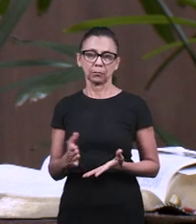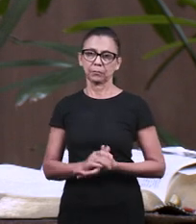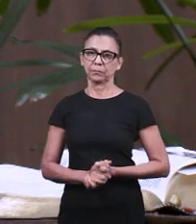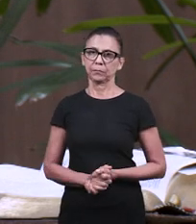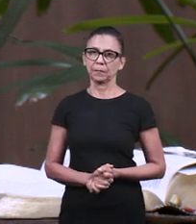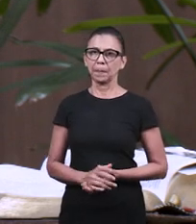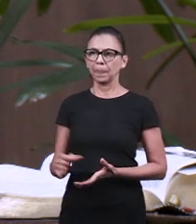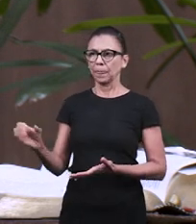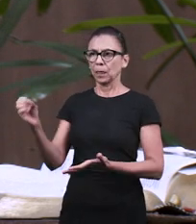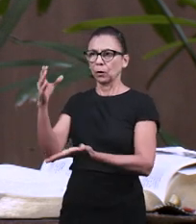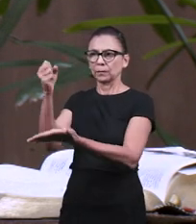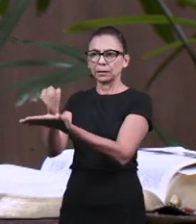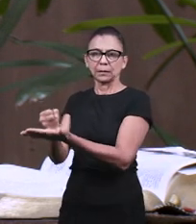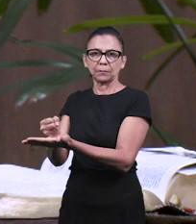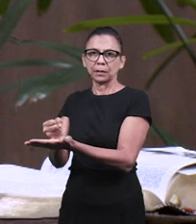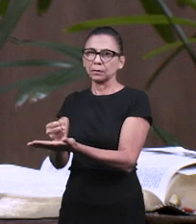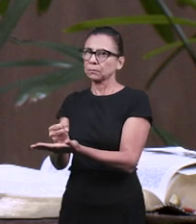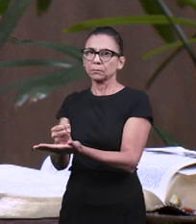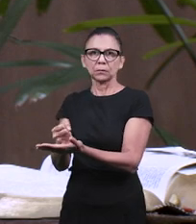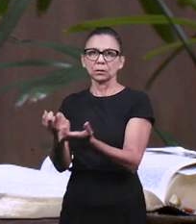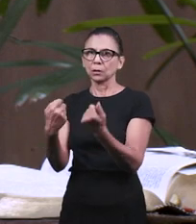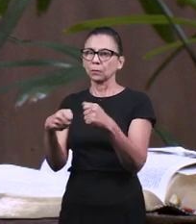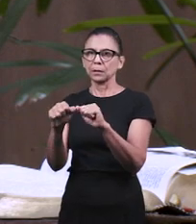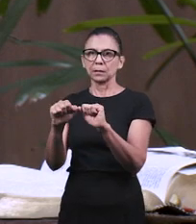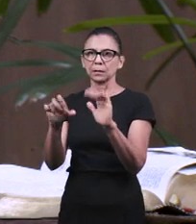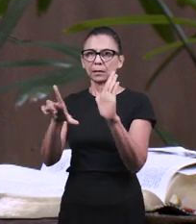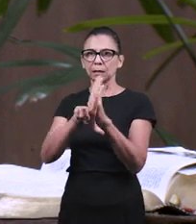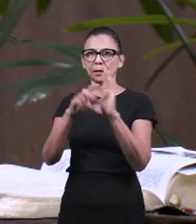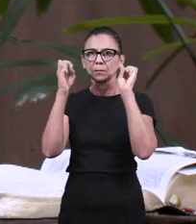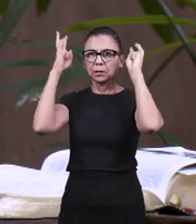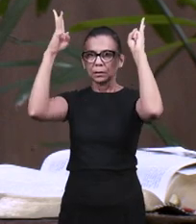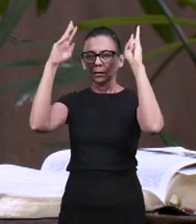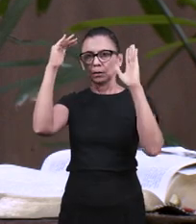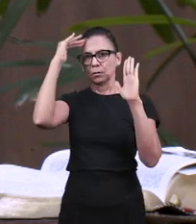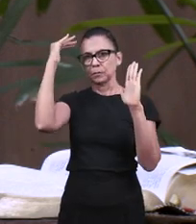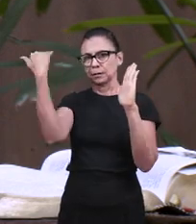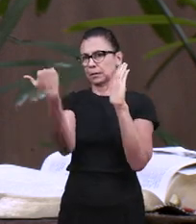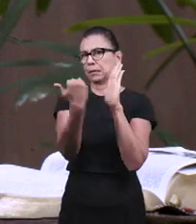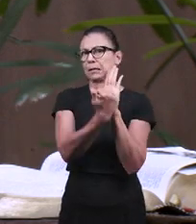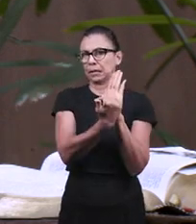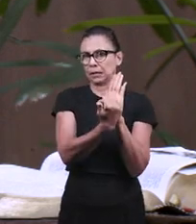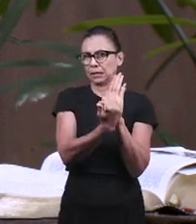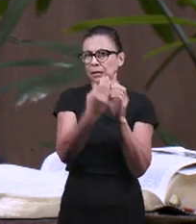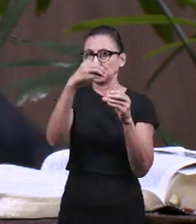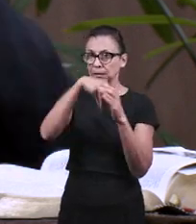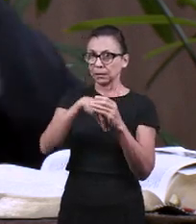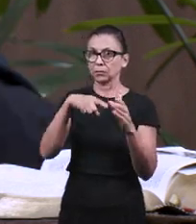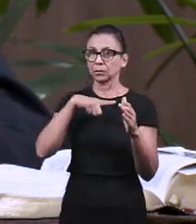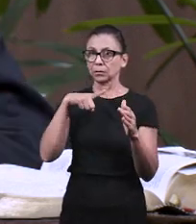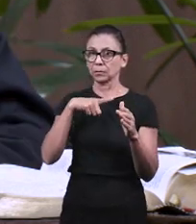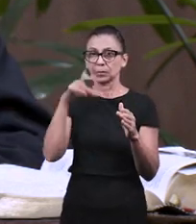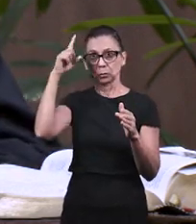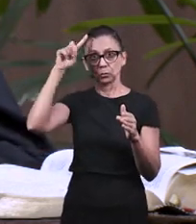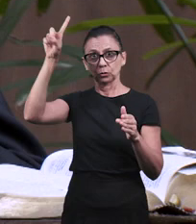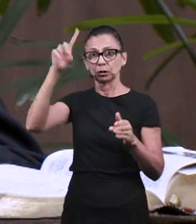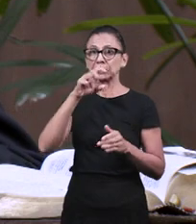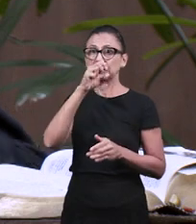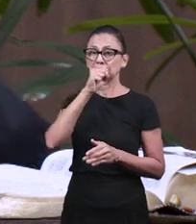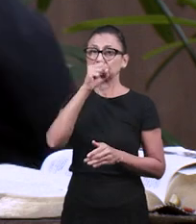Moisés, na qual está o sábado também. Dentre muitas outras coisas está o sábado. Outra coisa